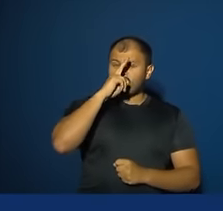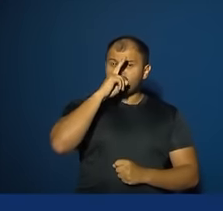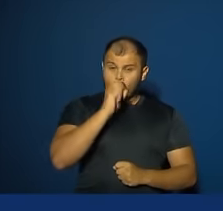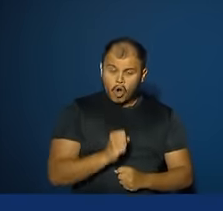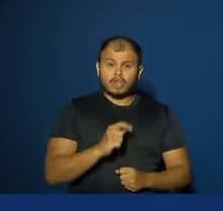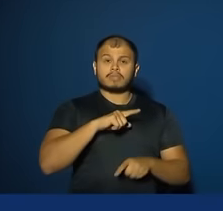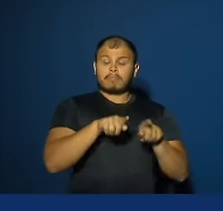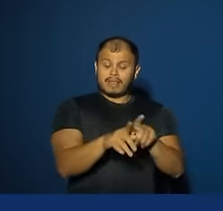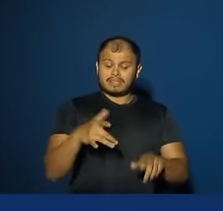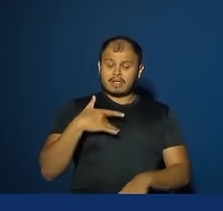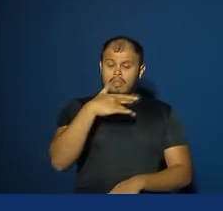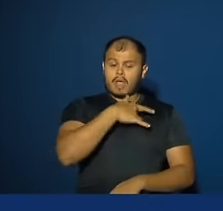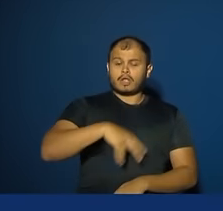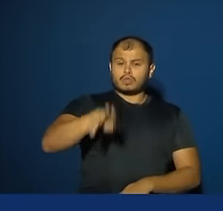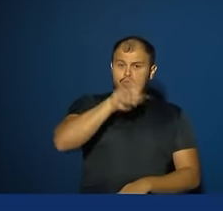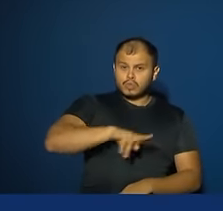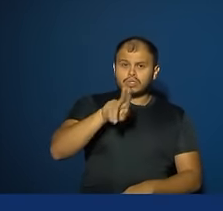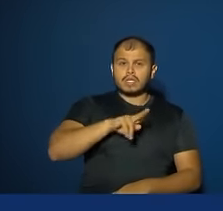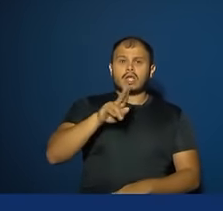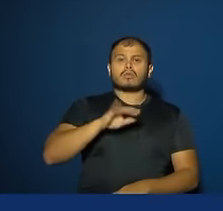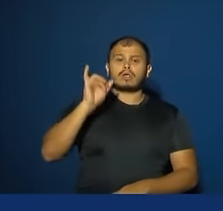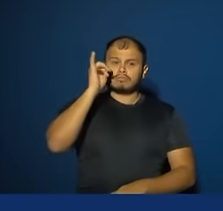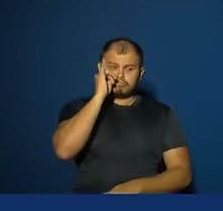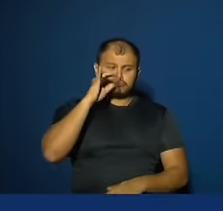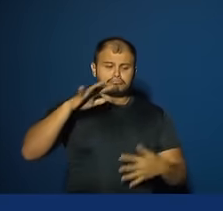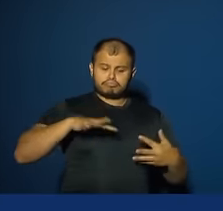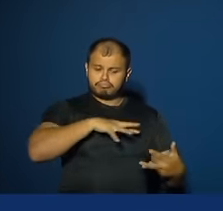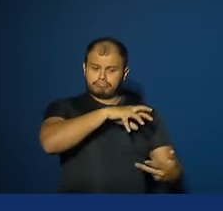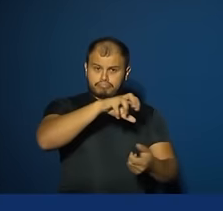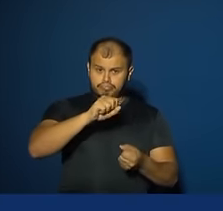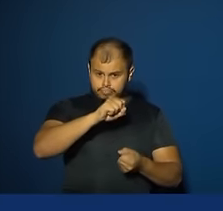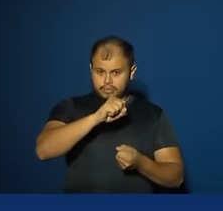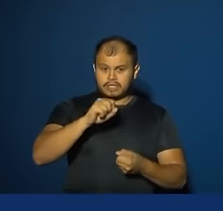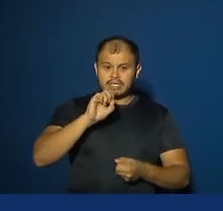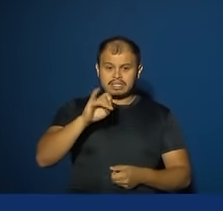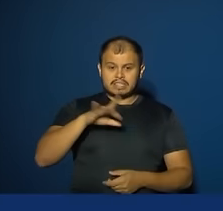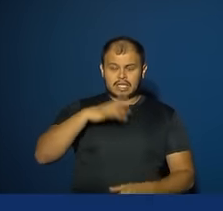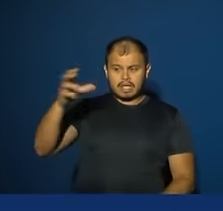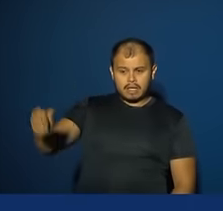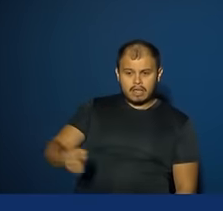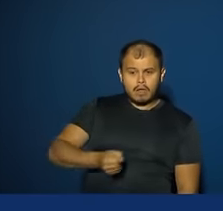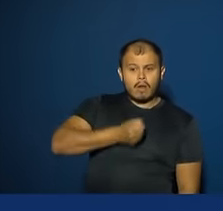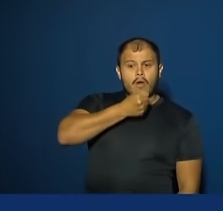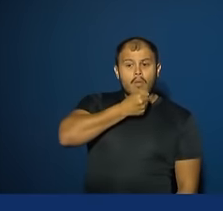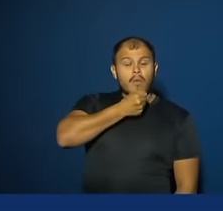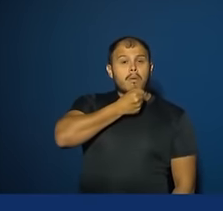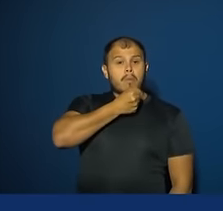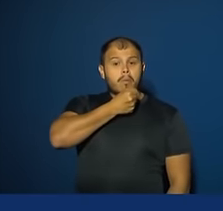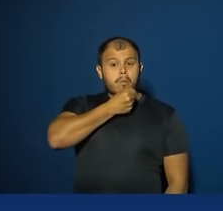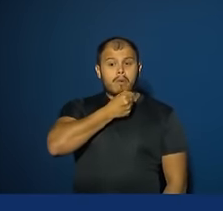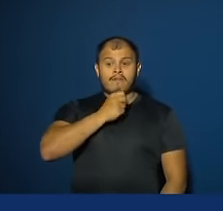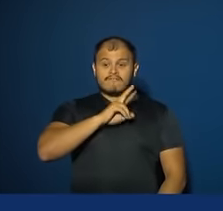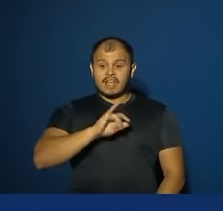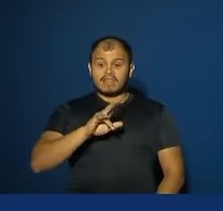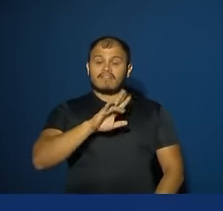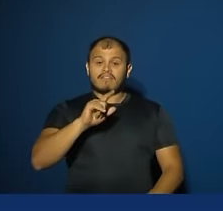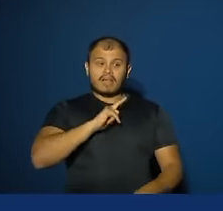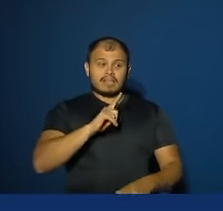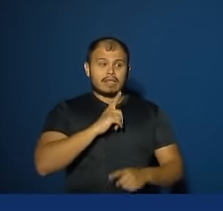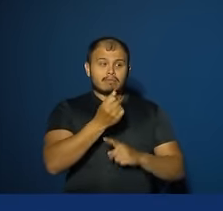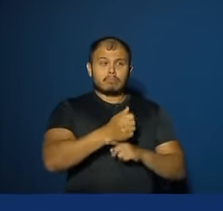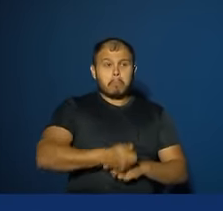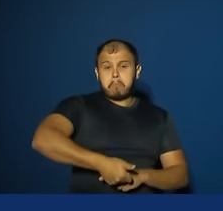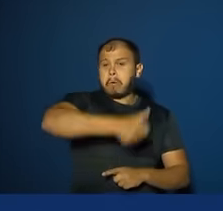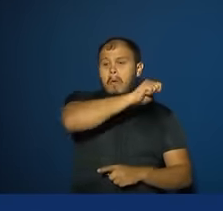saudável usando energia renovável que logo logo se esse microfone foi feito com energia renovável vai valer mais do que esse